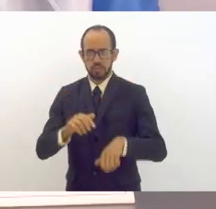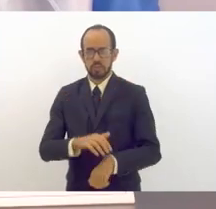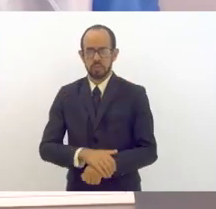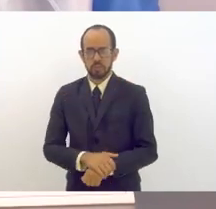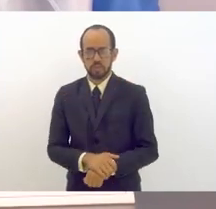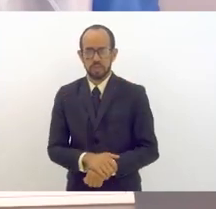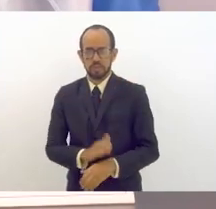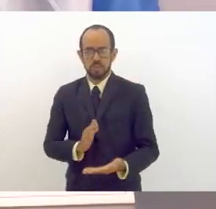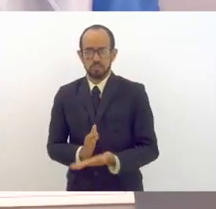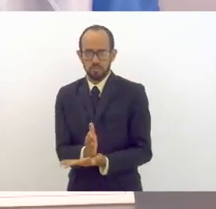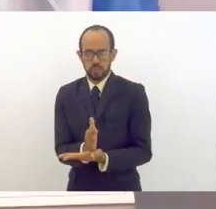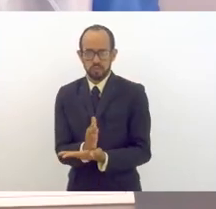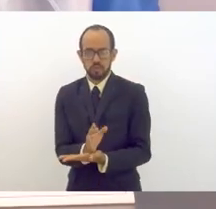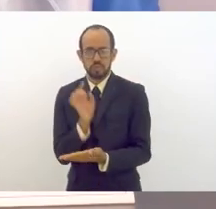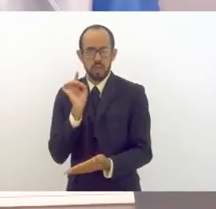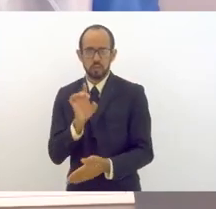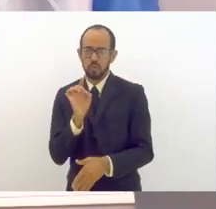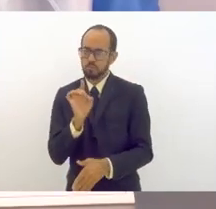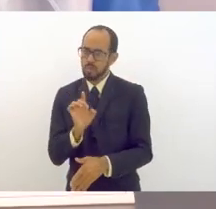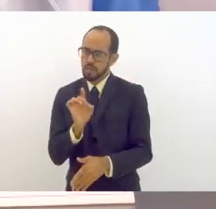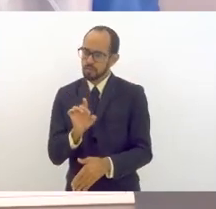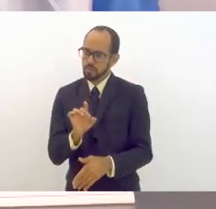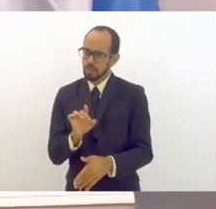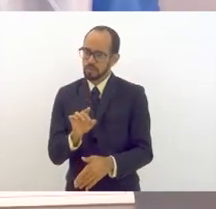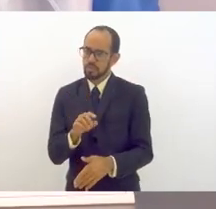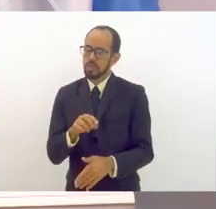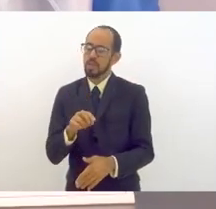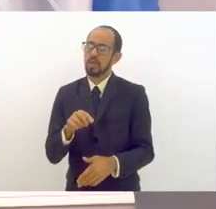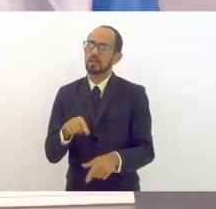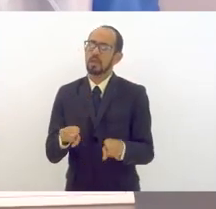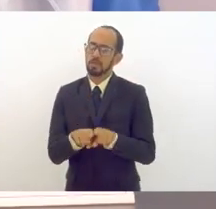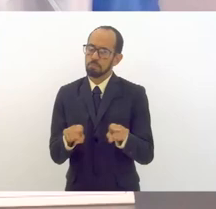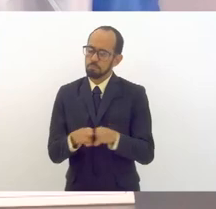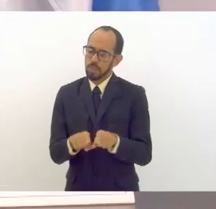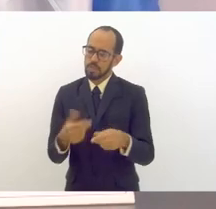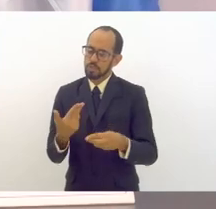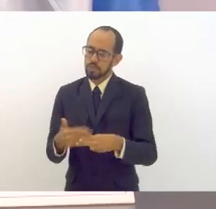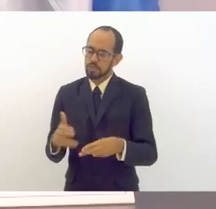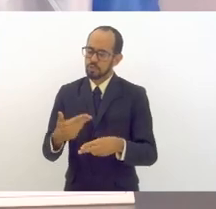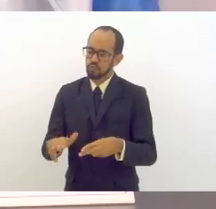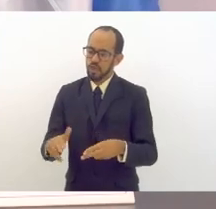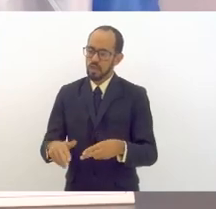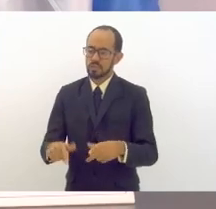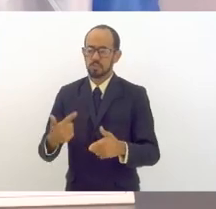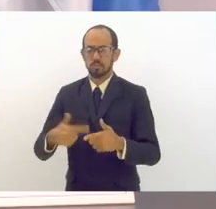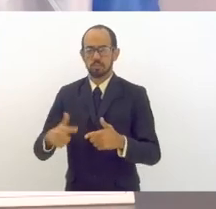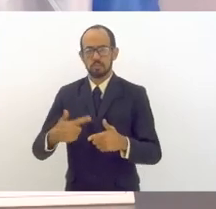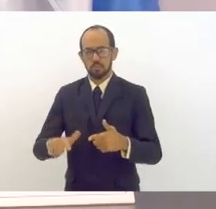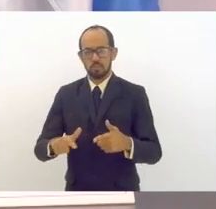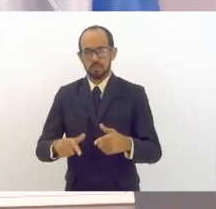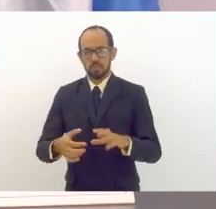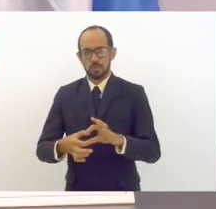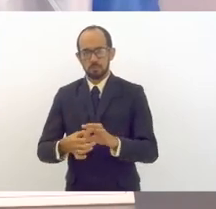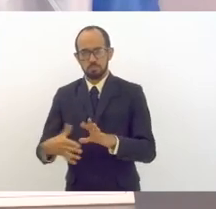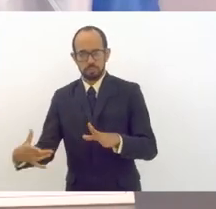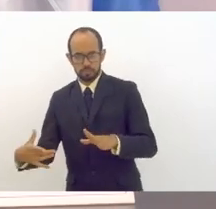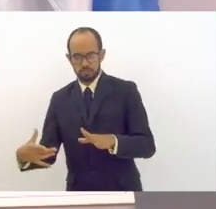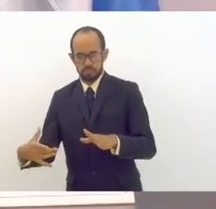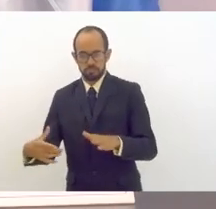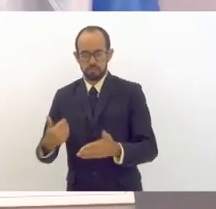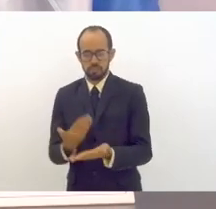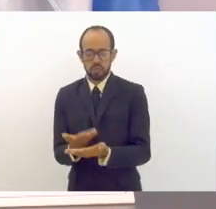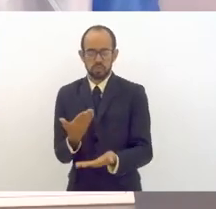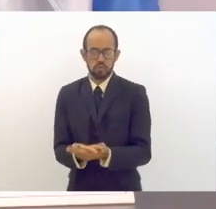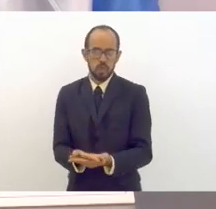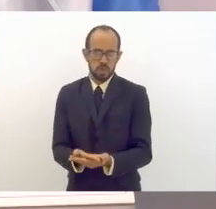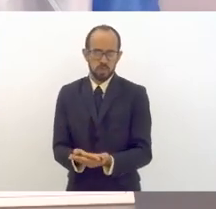As aprovações automáticas, elas também mascaram um processo de perda de vínculo com a unidade escolar, né,